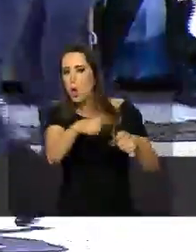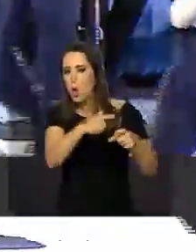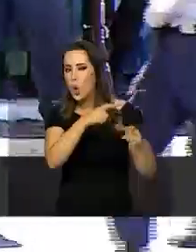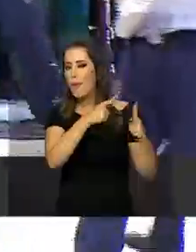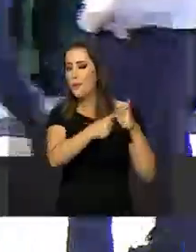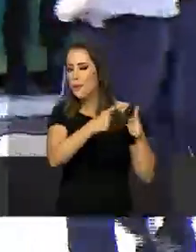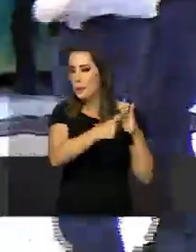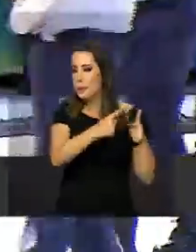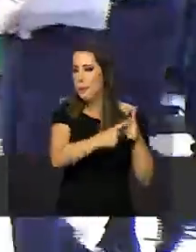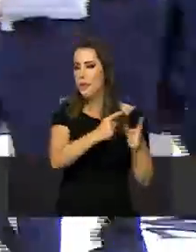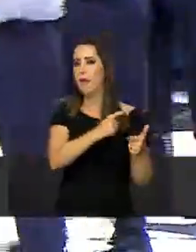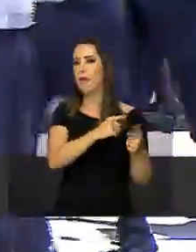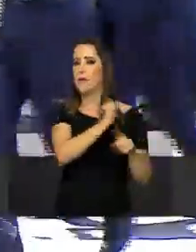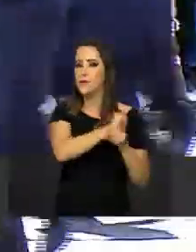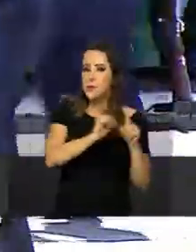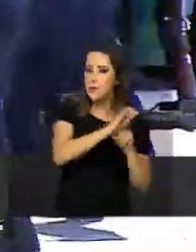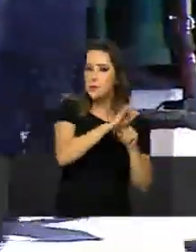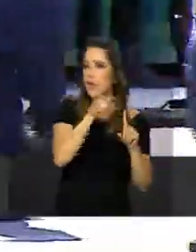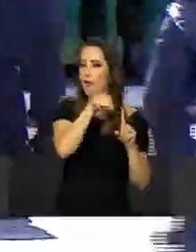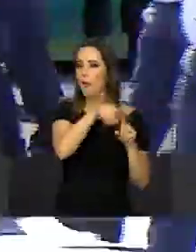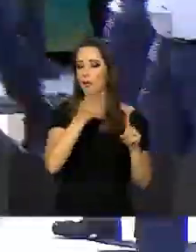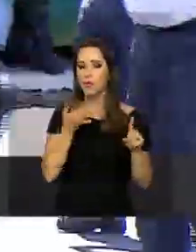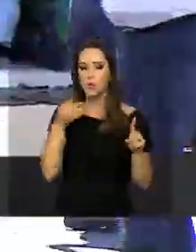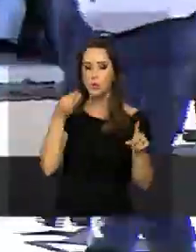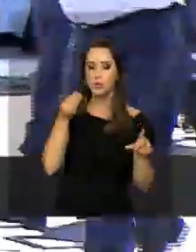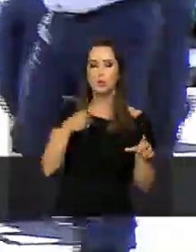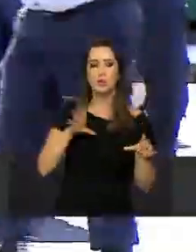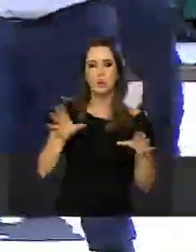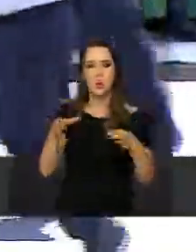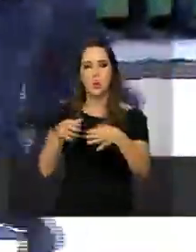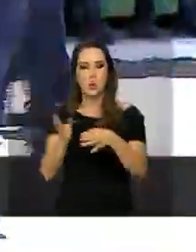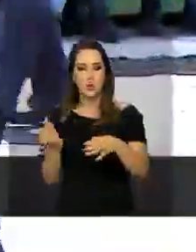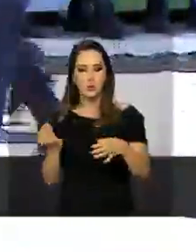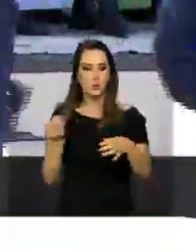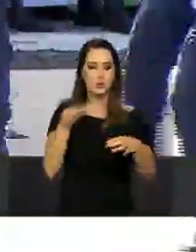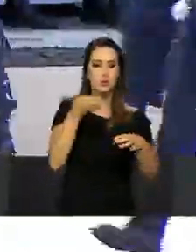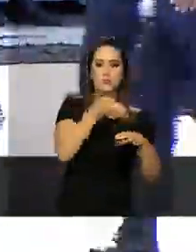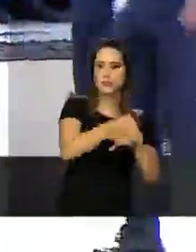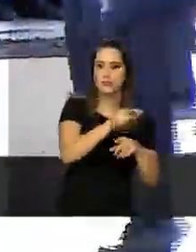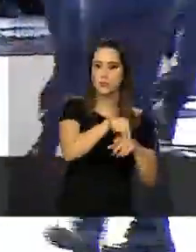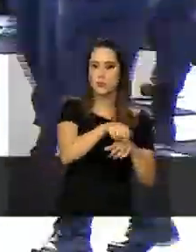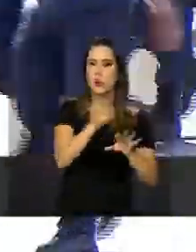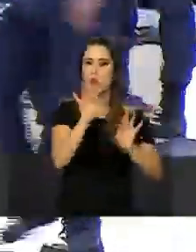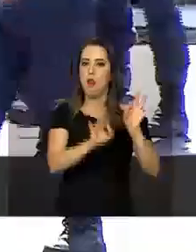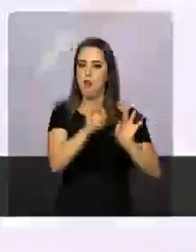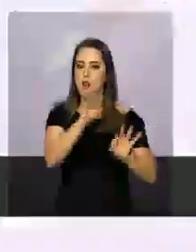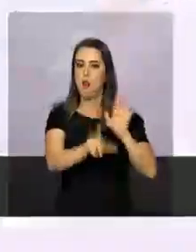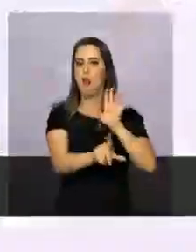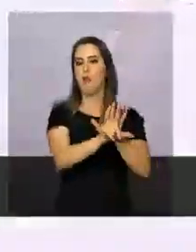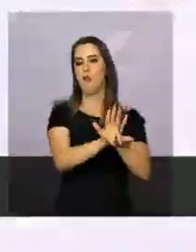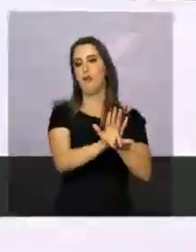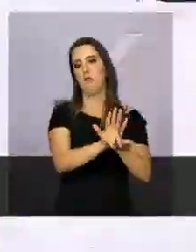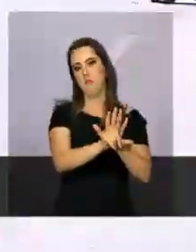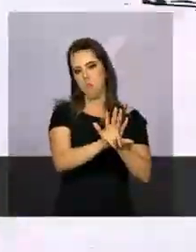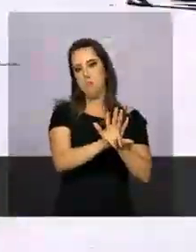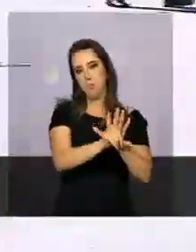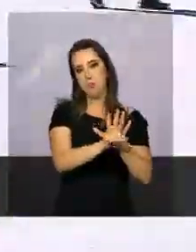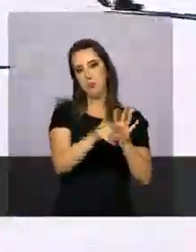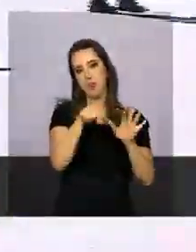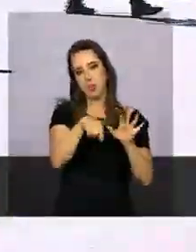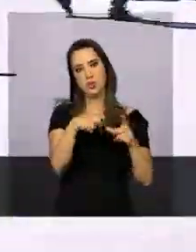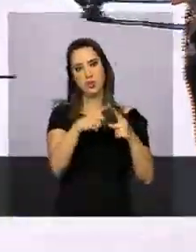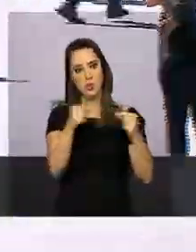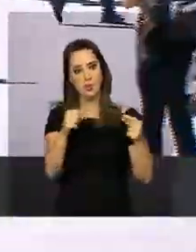em diversos eventos de garantia da lei e da ordem, no Rio de Janeiro, por exemplo, aqui em Brasília